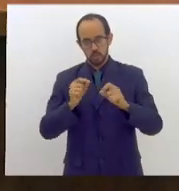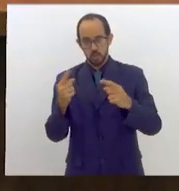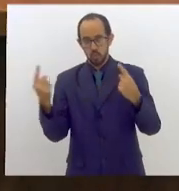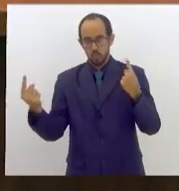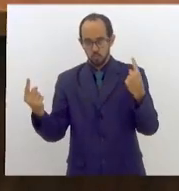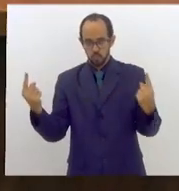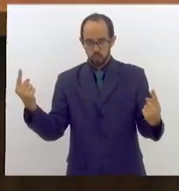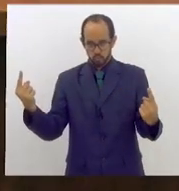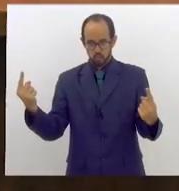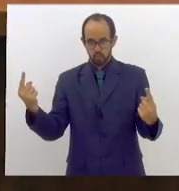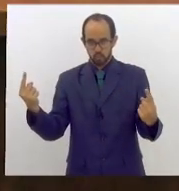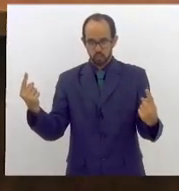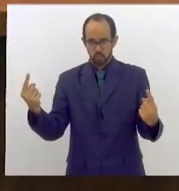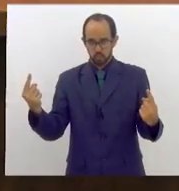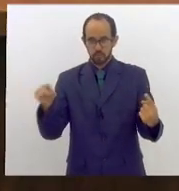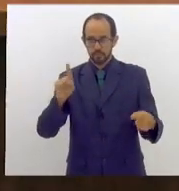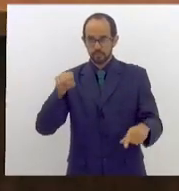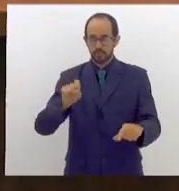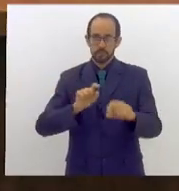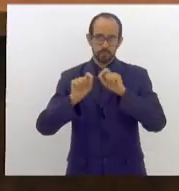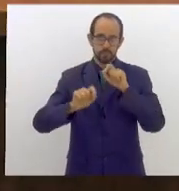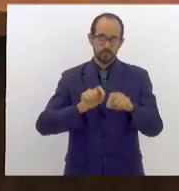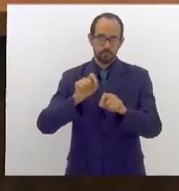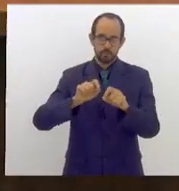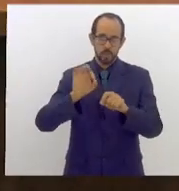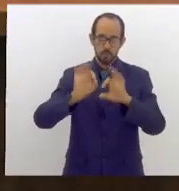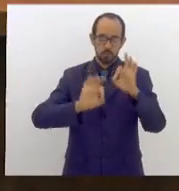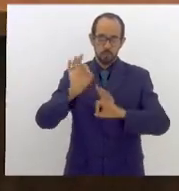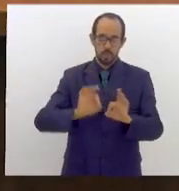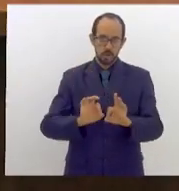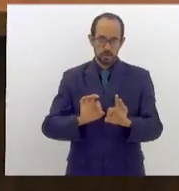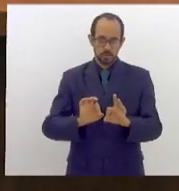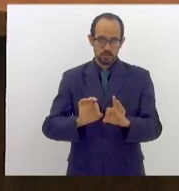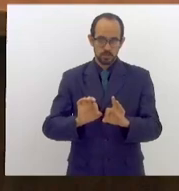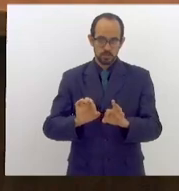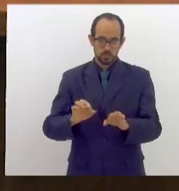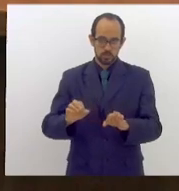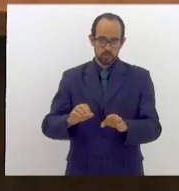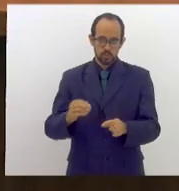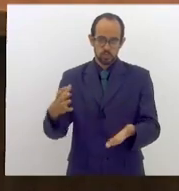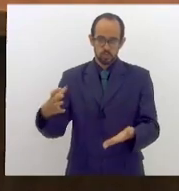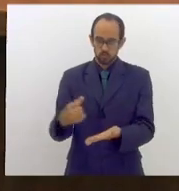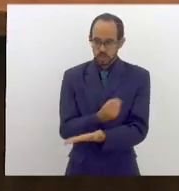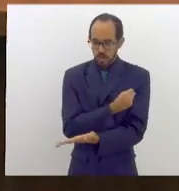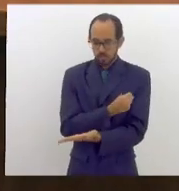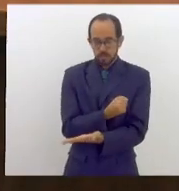e que é um plano de capitalização